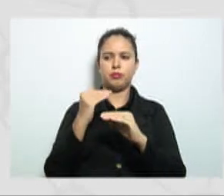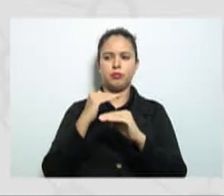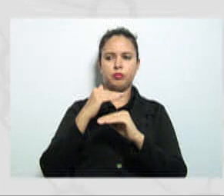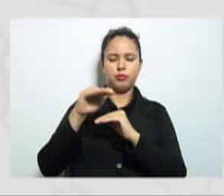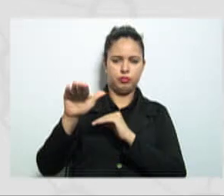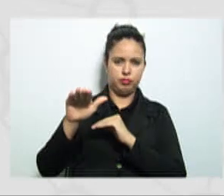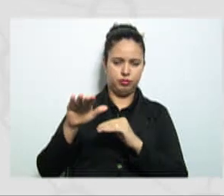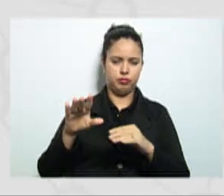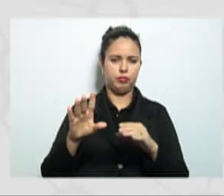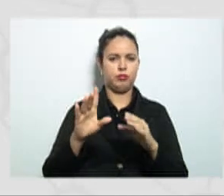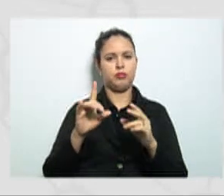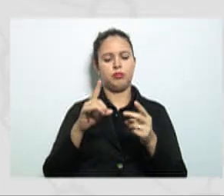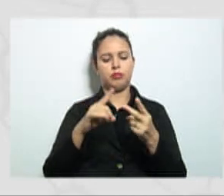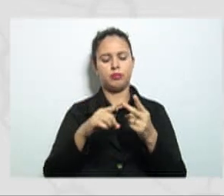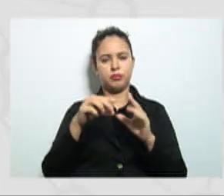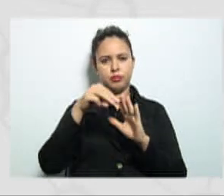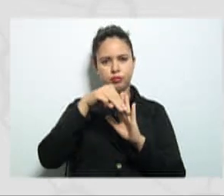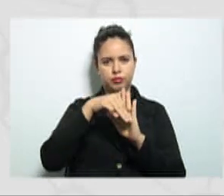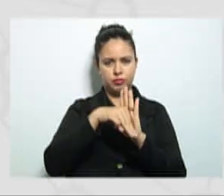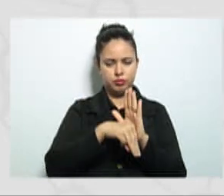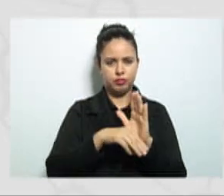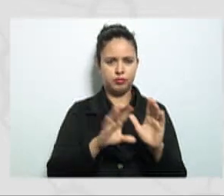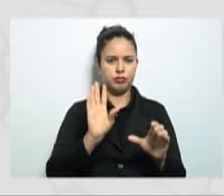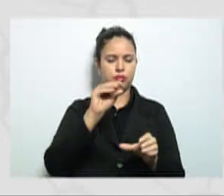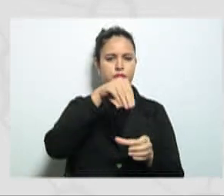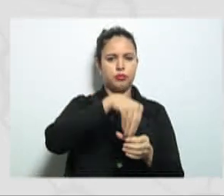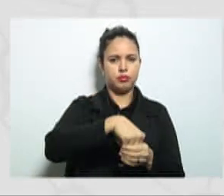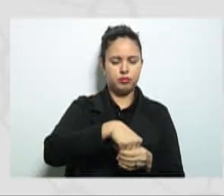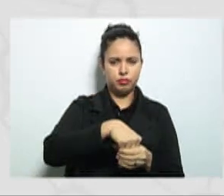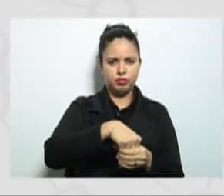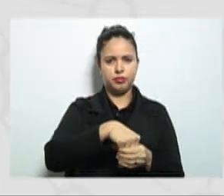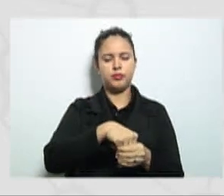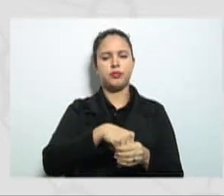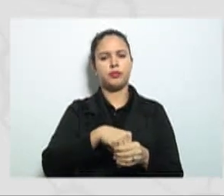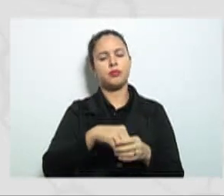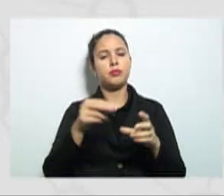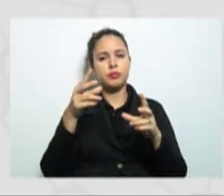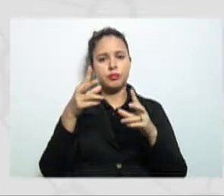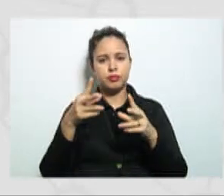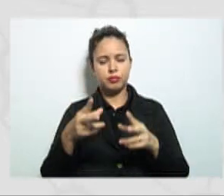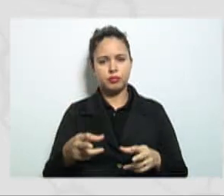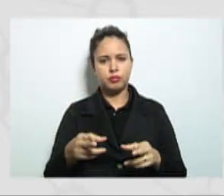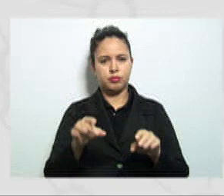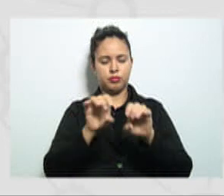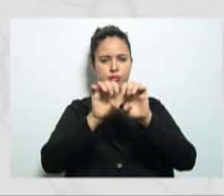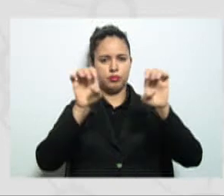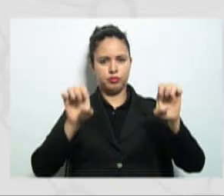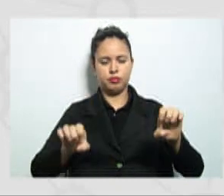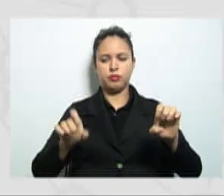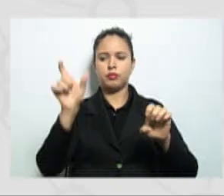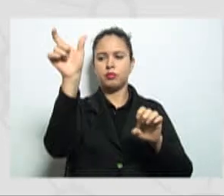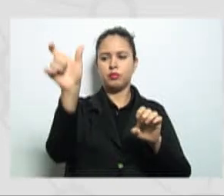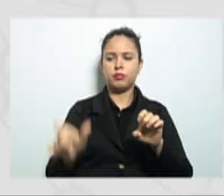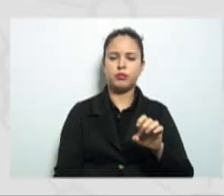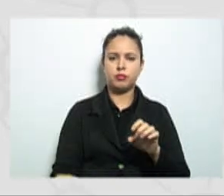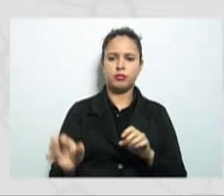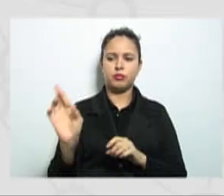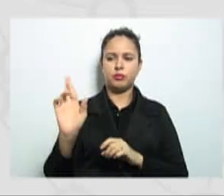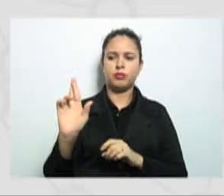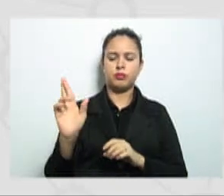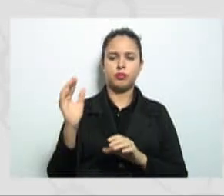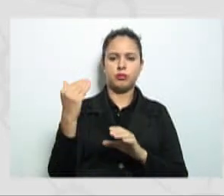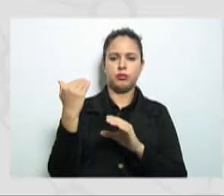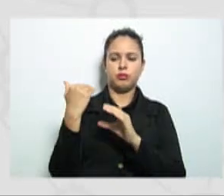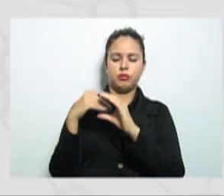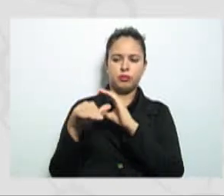está saindo da DE, que é a direção de ensino, aí eu coloco a data, para quem que ele está sendo enviado? Ao chefe do